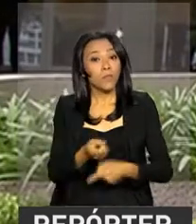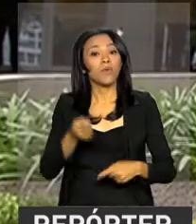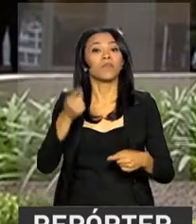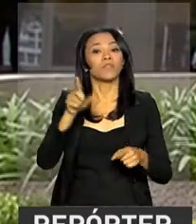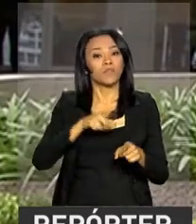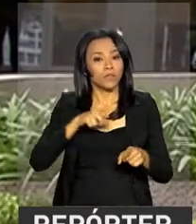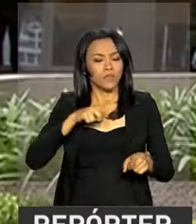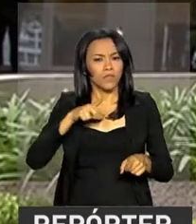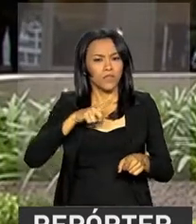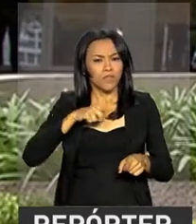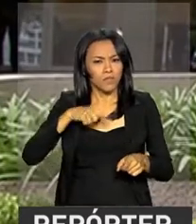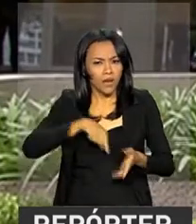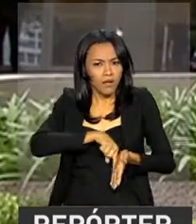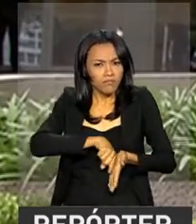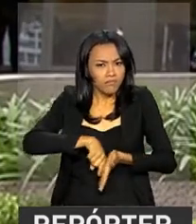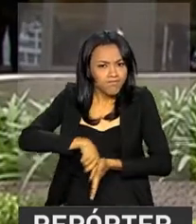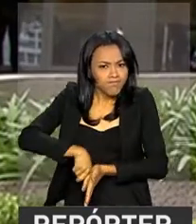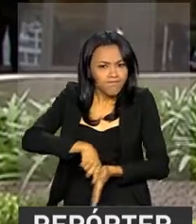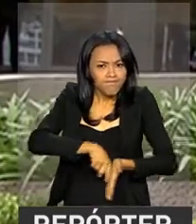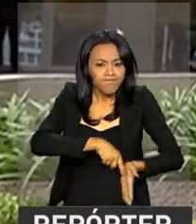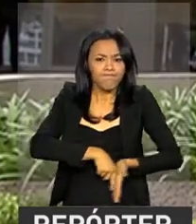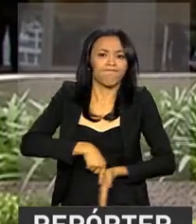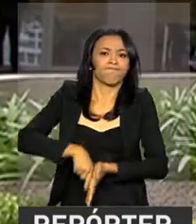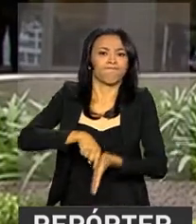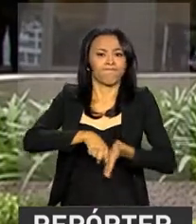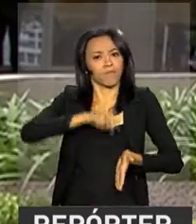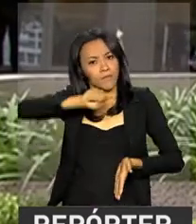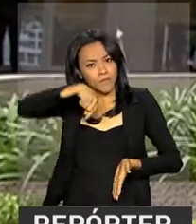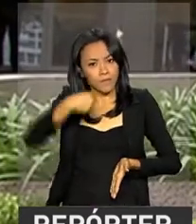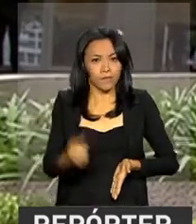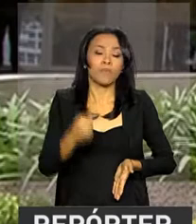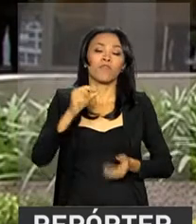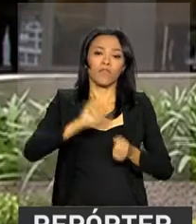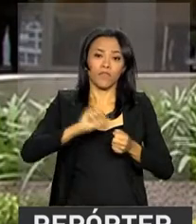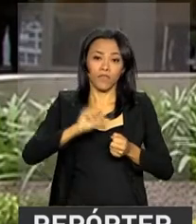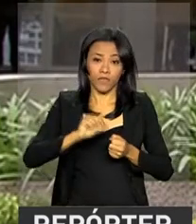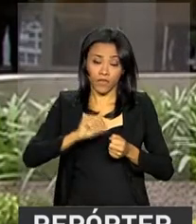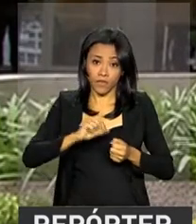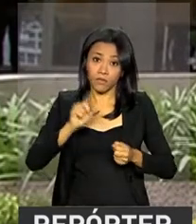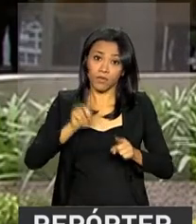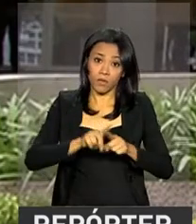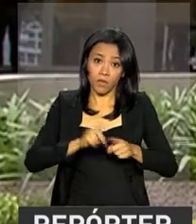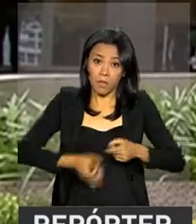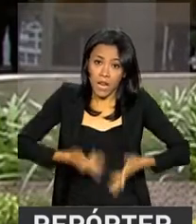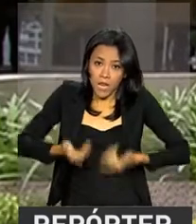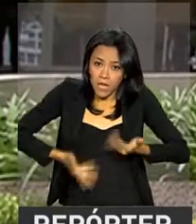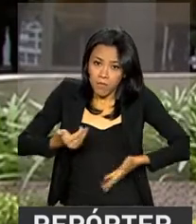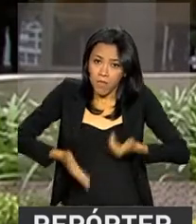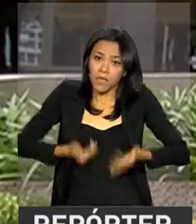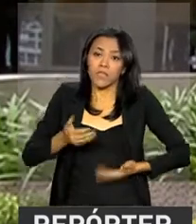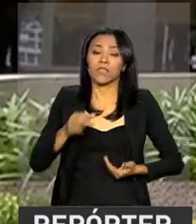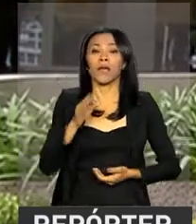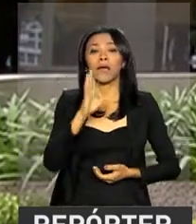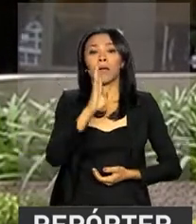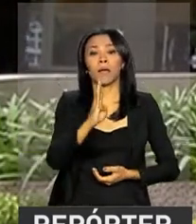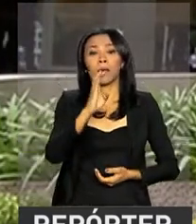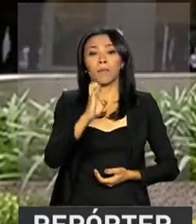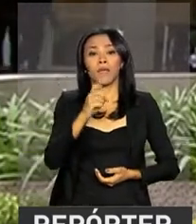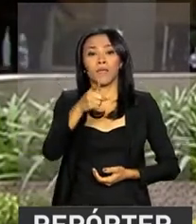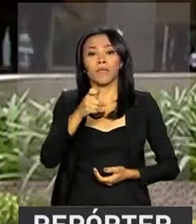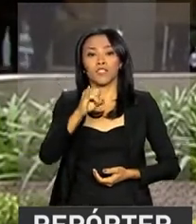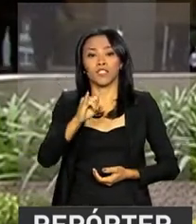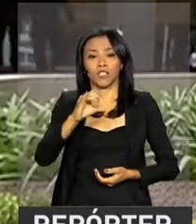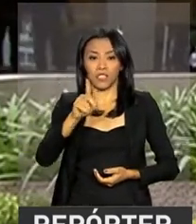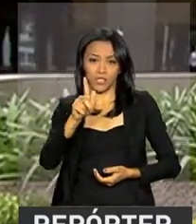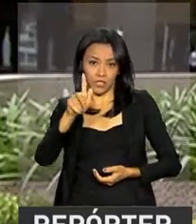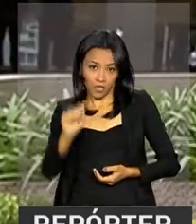uma cistoscopia para desobstruir a uretra. Durante o procedimento, foi feita uma lavagem da bexiga para retirar coágulos de sangue causados